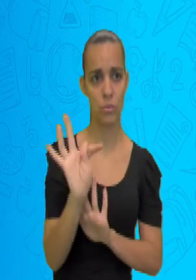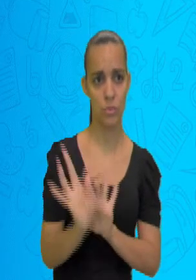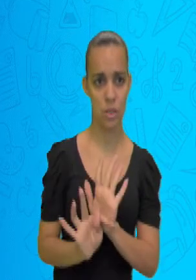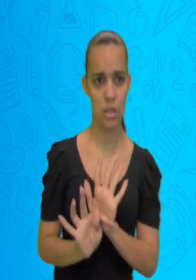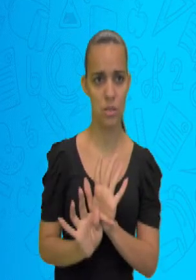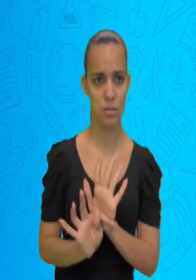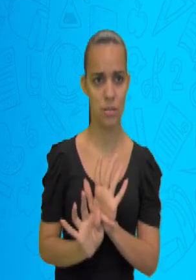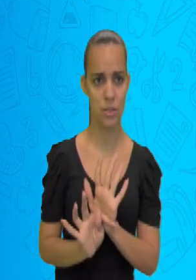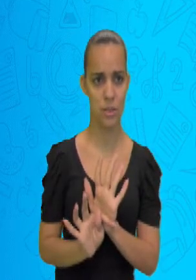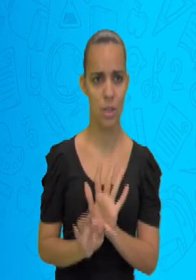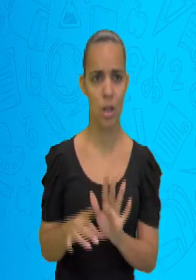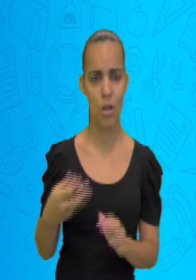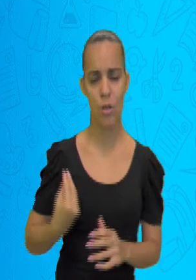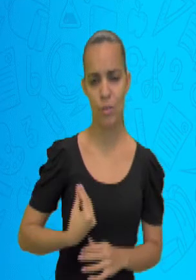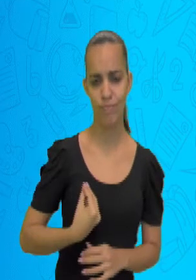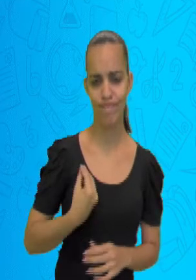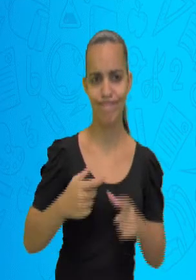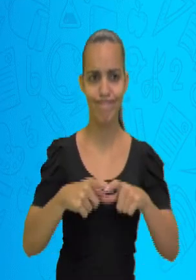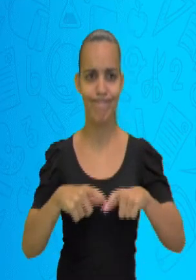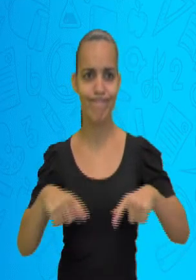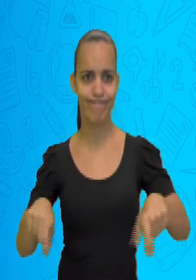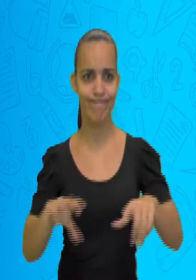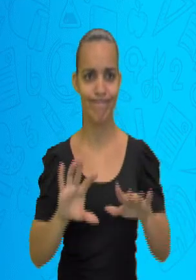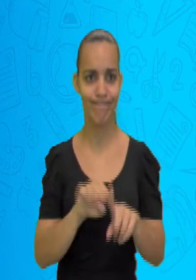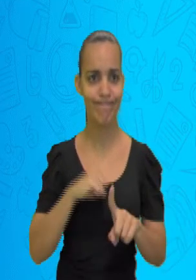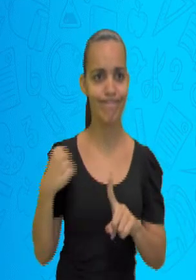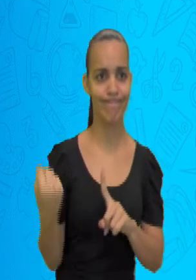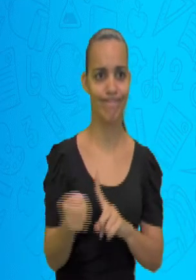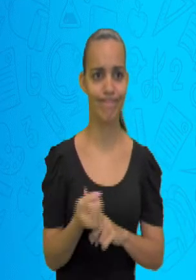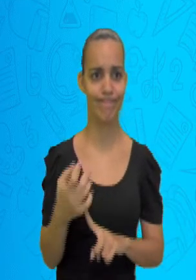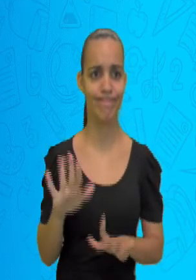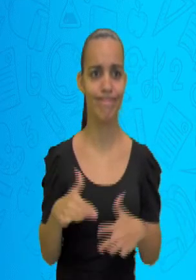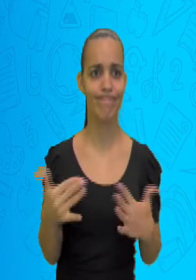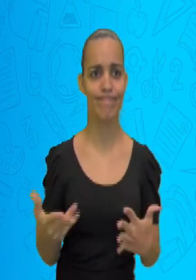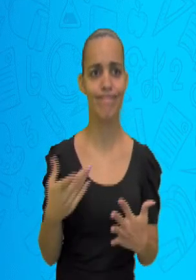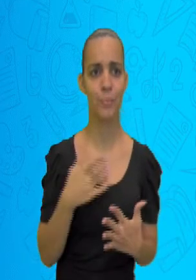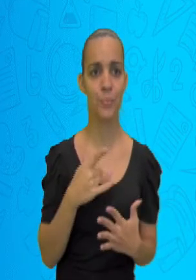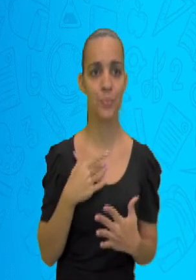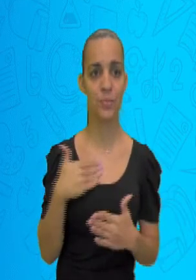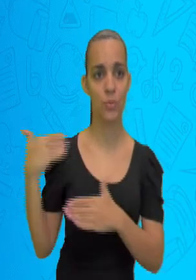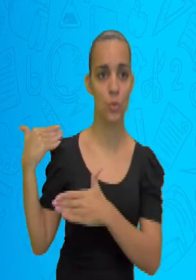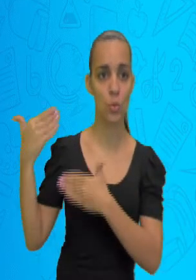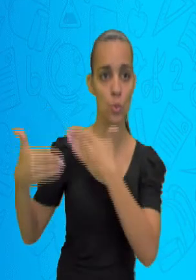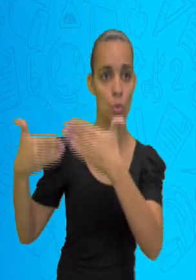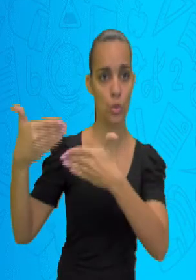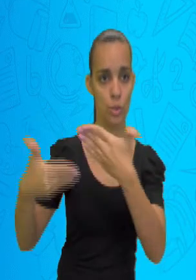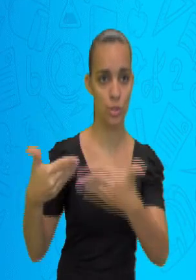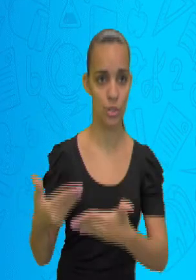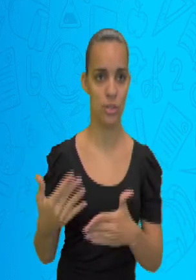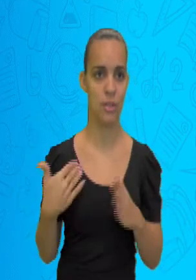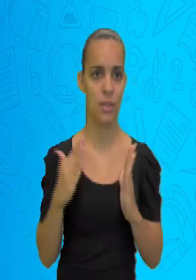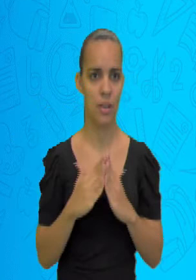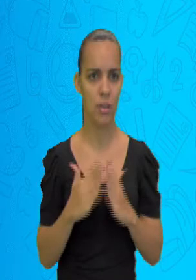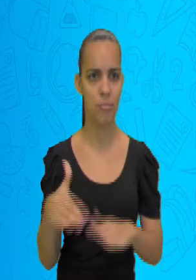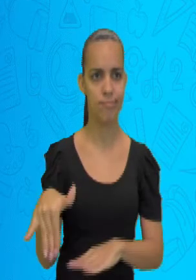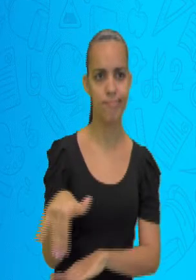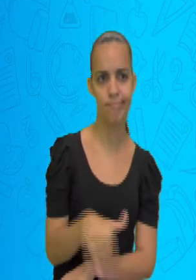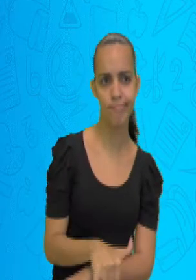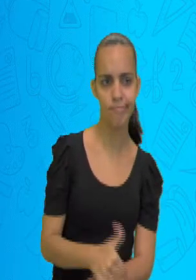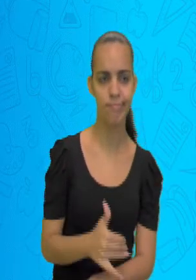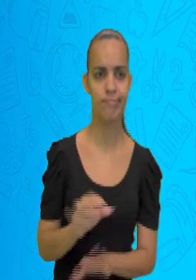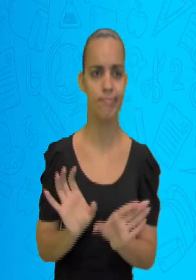vida social, dos quais participa cotidianamente. A casa, a